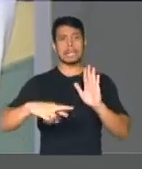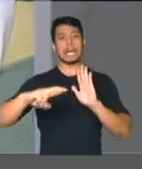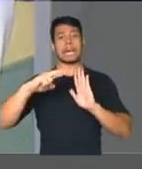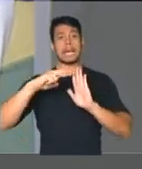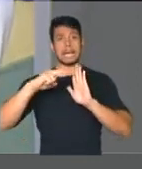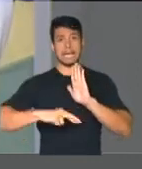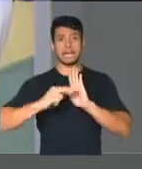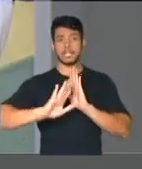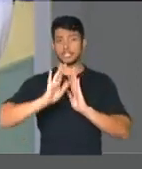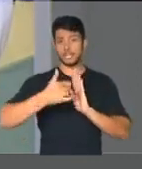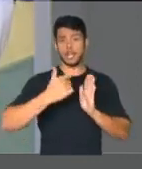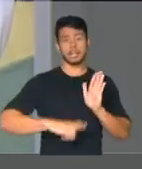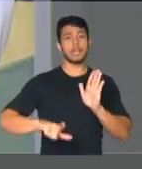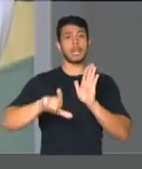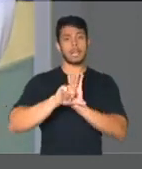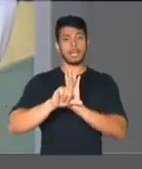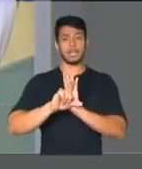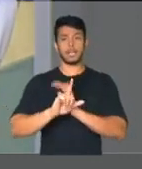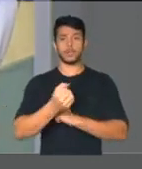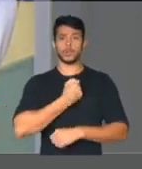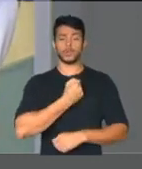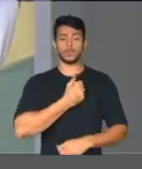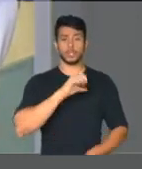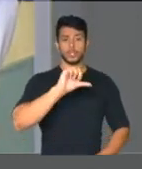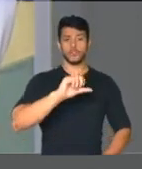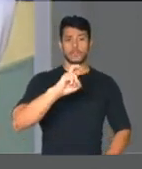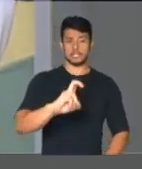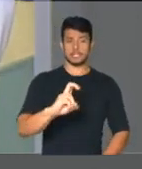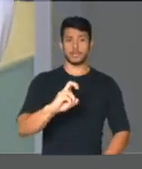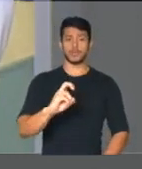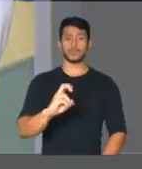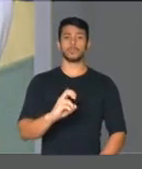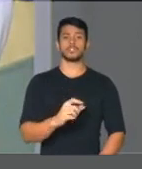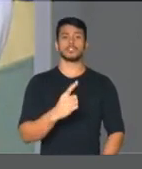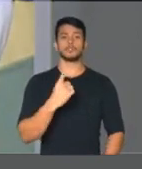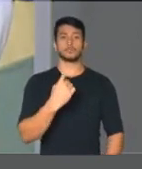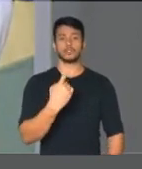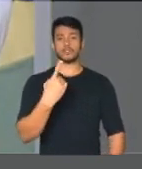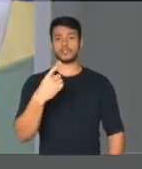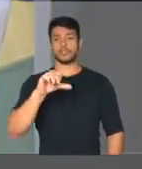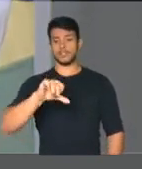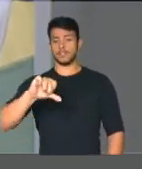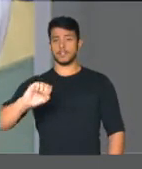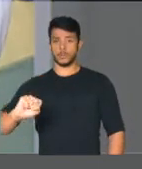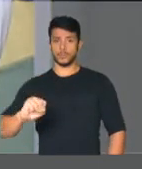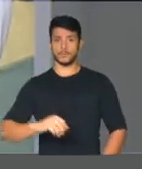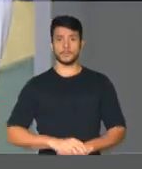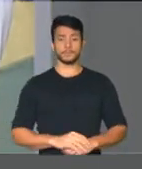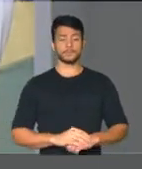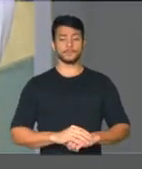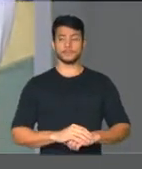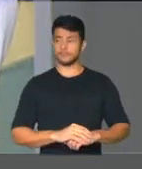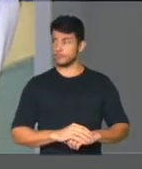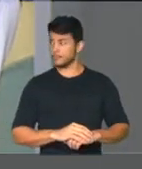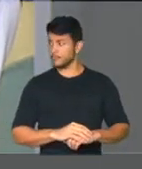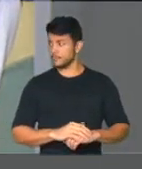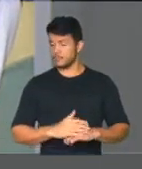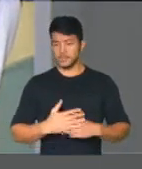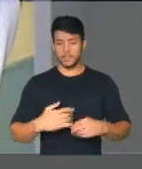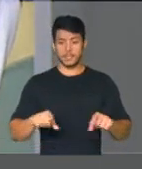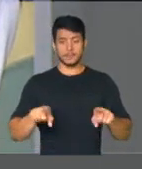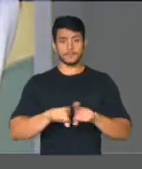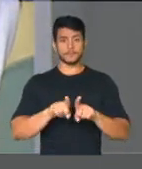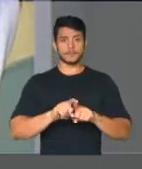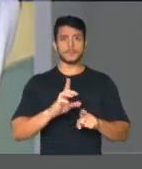plasmados na Lei Complementar número 95 de 1998. Adentrando na análise